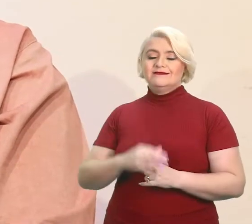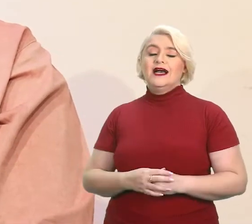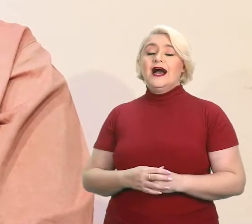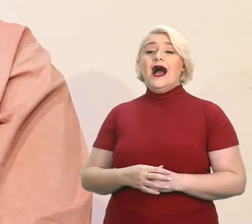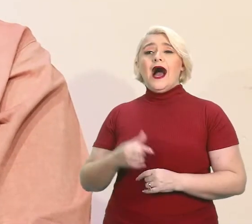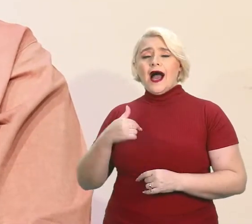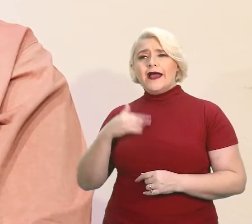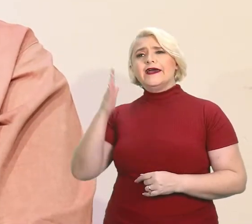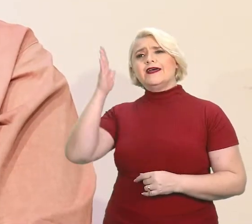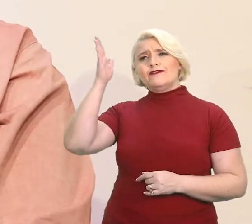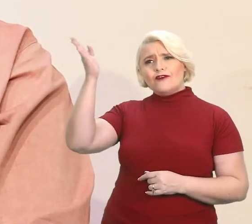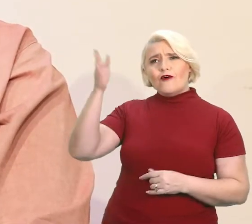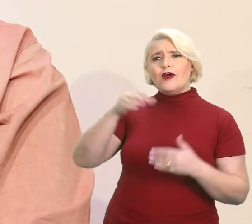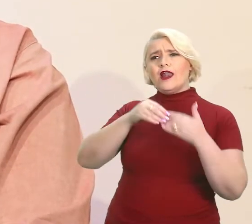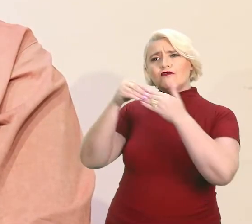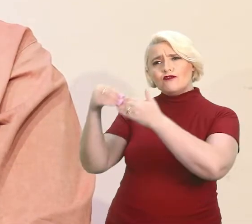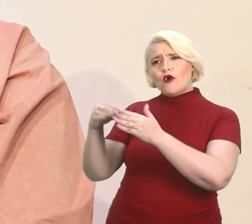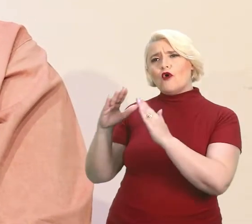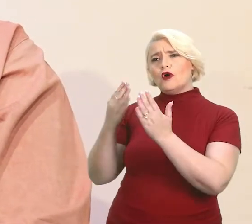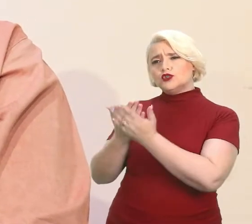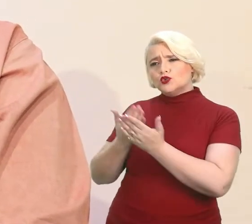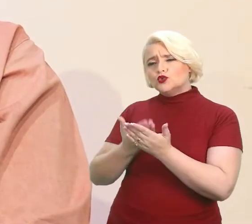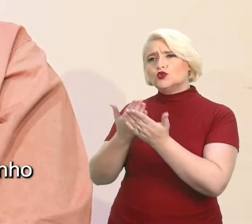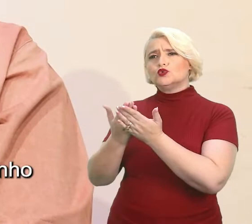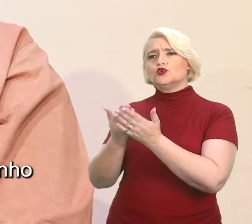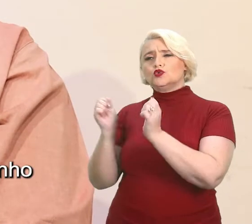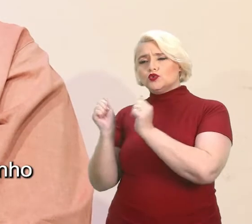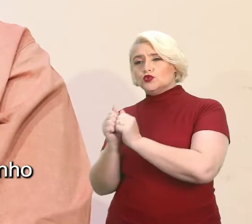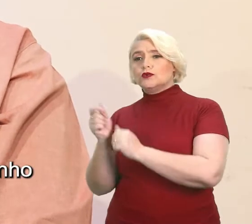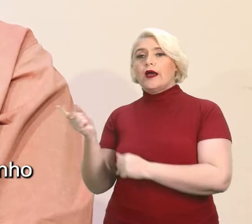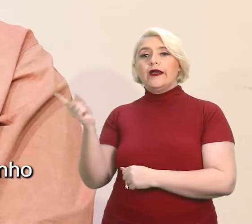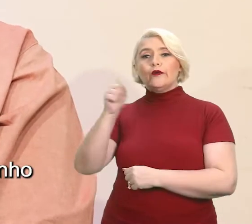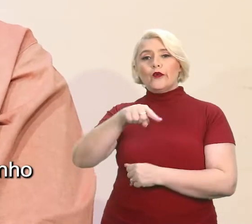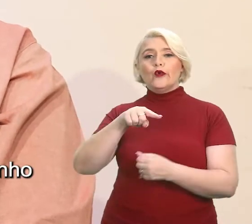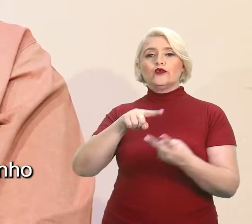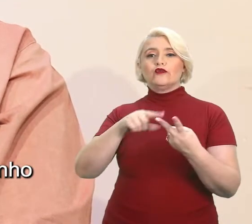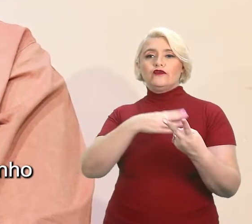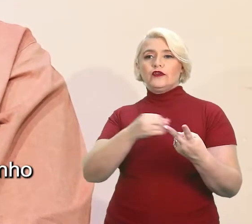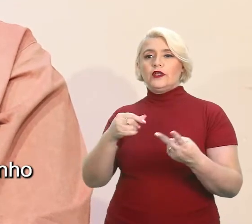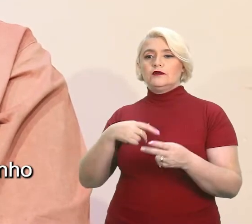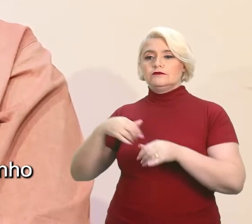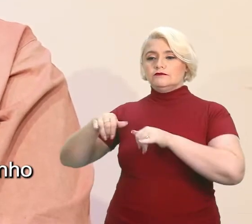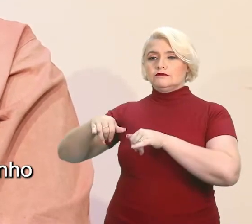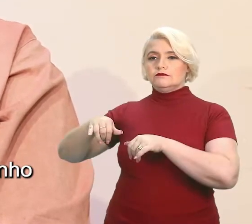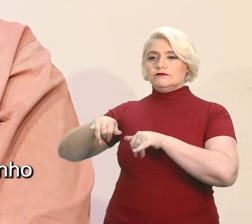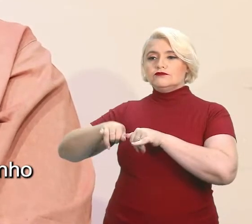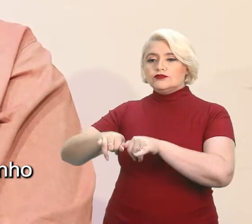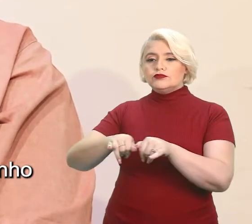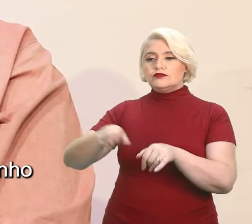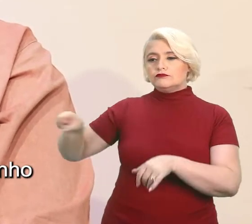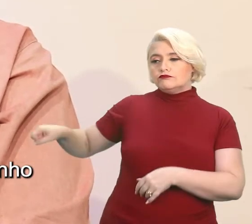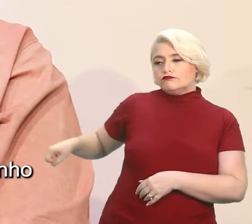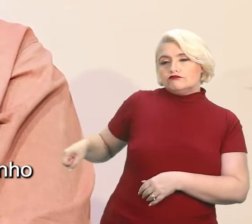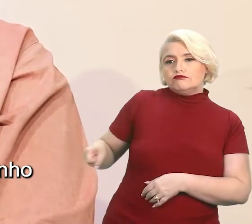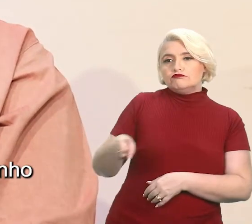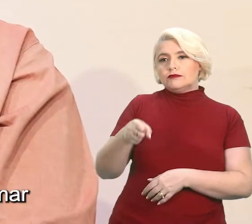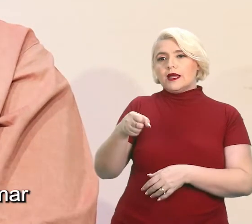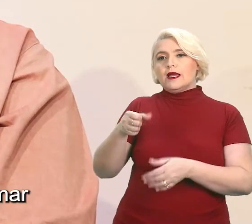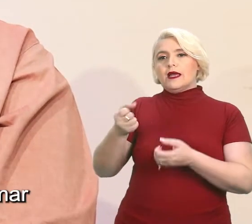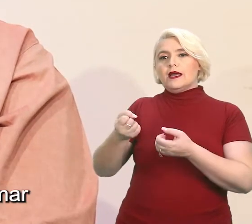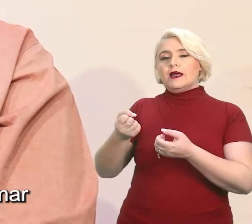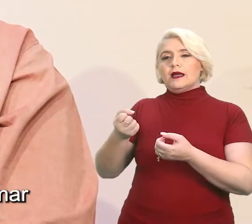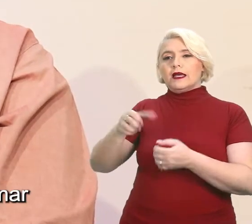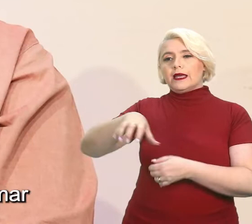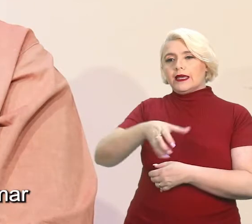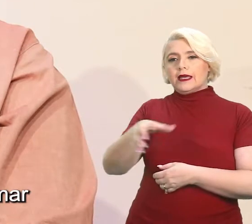ela tá lá estudando lá com o menininho lá na hora do recreio, aí vem um outro menino puxando um carrinho e fala para o meu sobrinho que